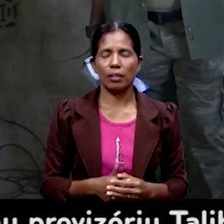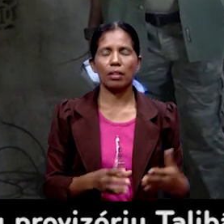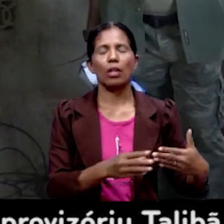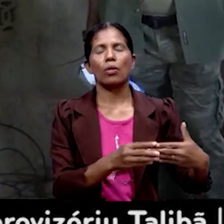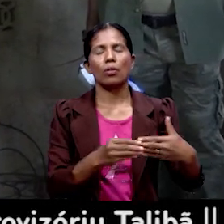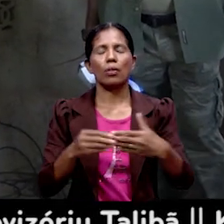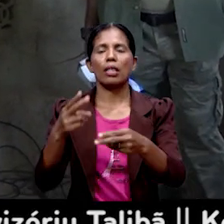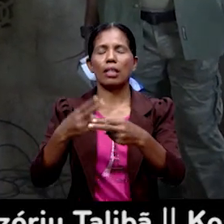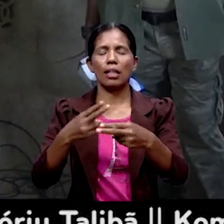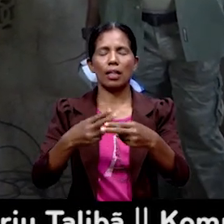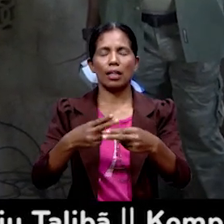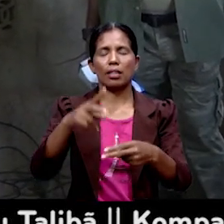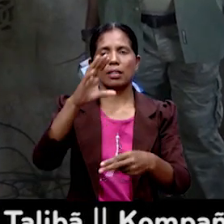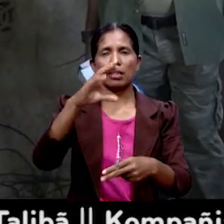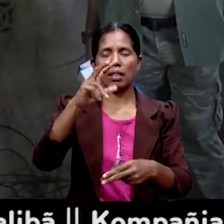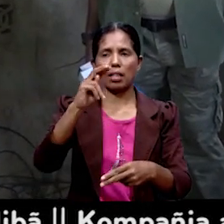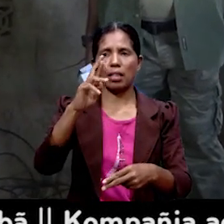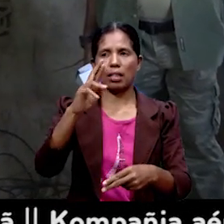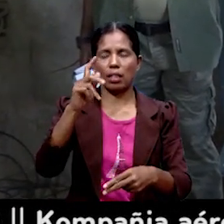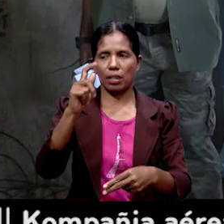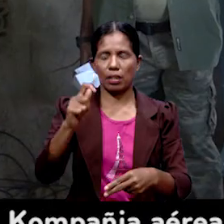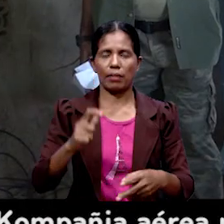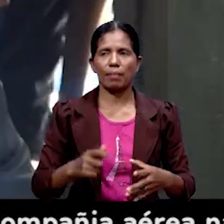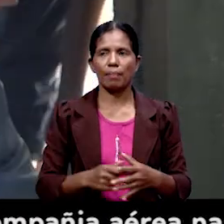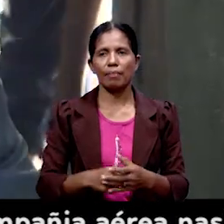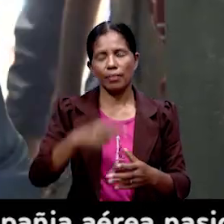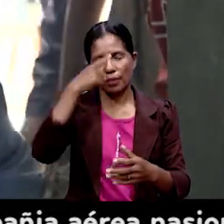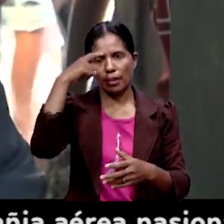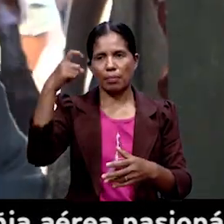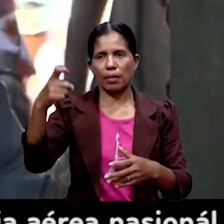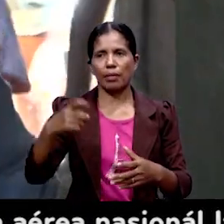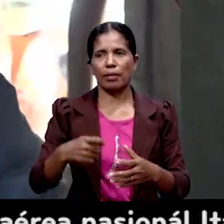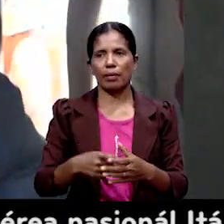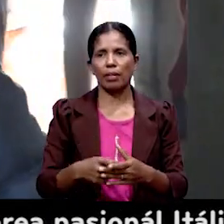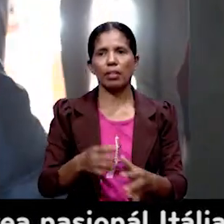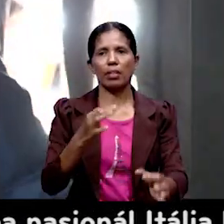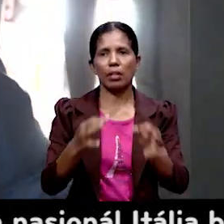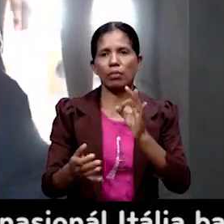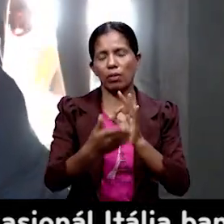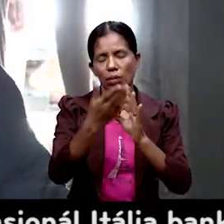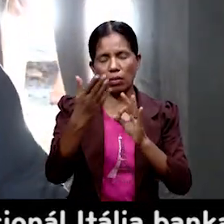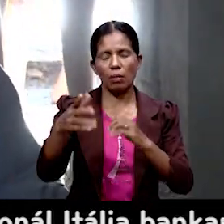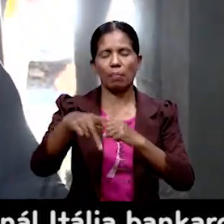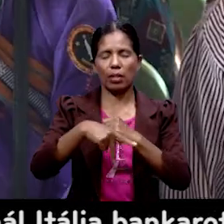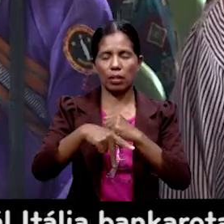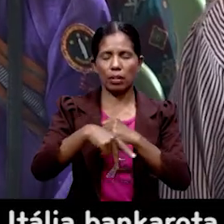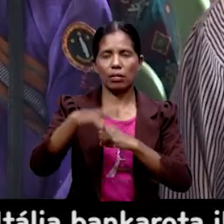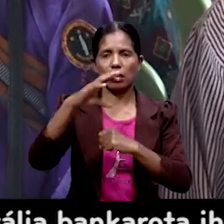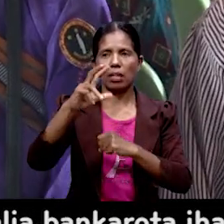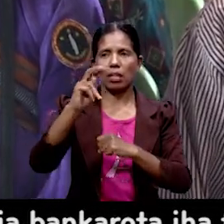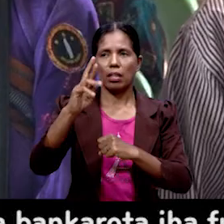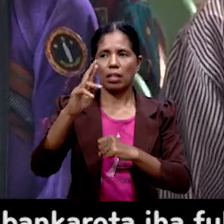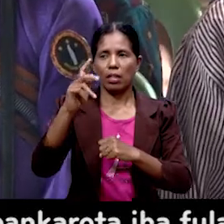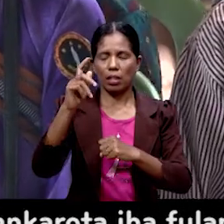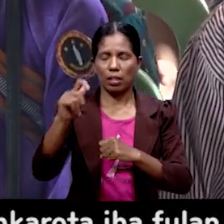Ele. Se não tem Ulu. Também não é. Se você não tem Ulu e não consegue de um